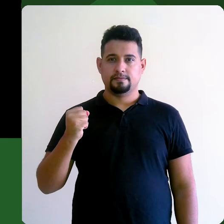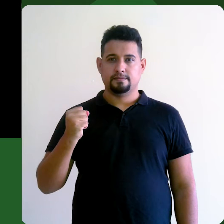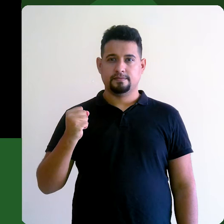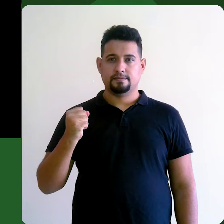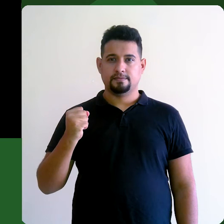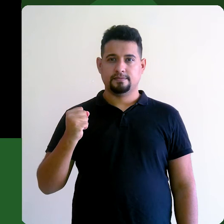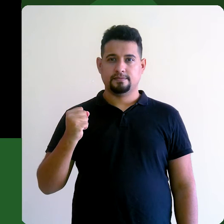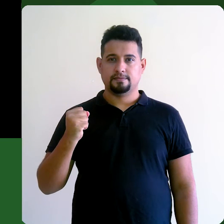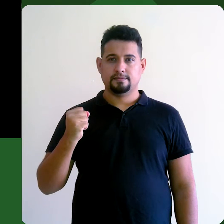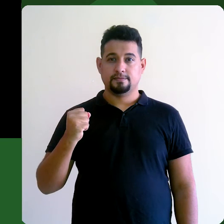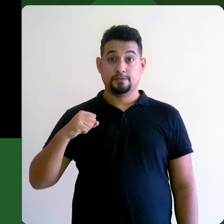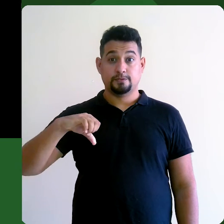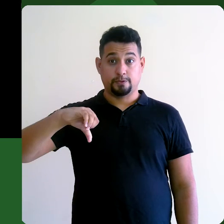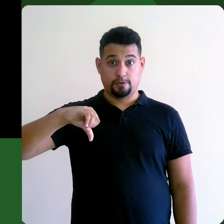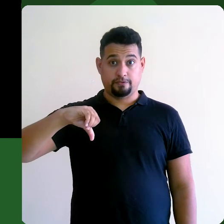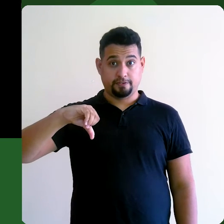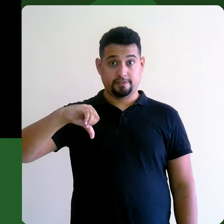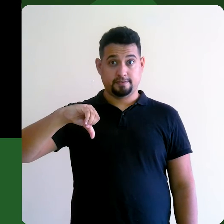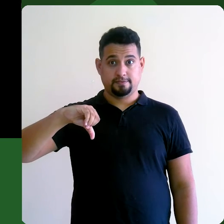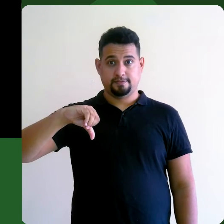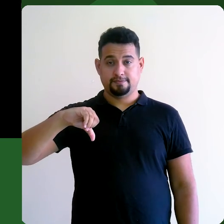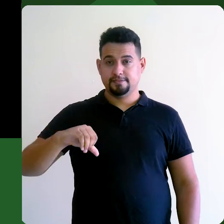8